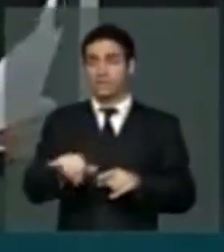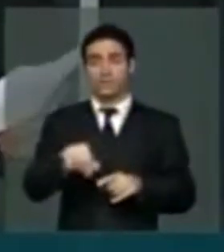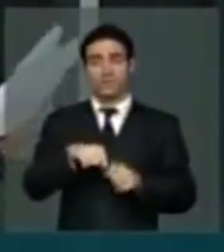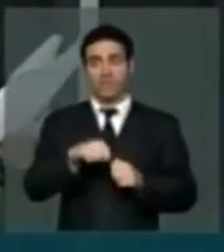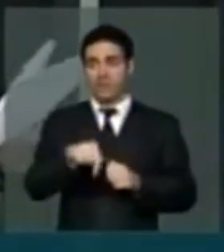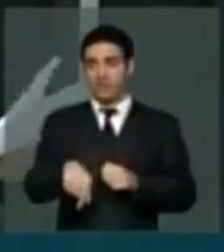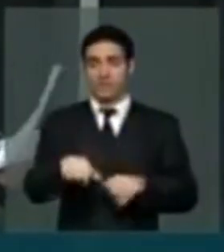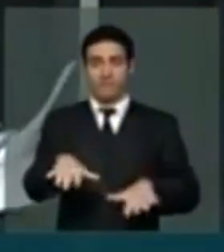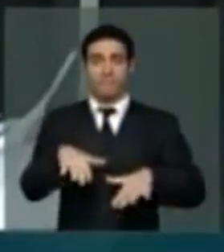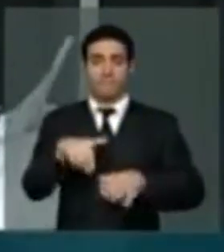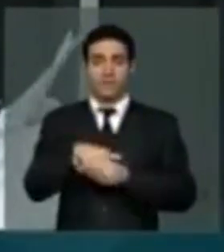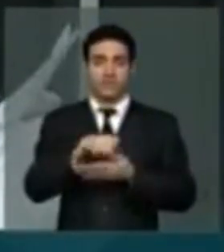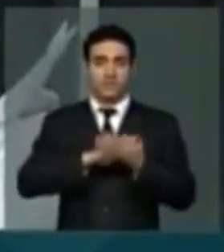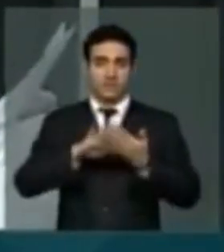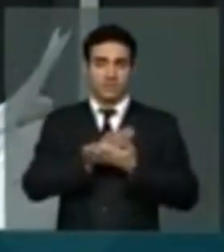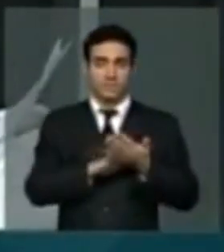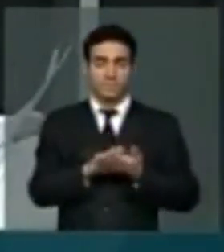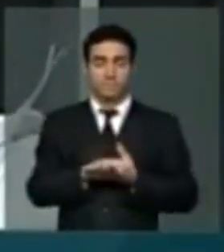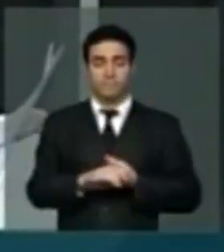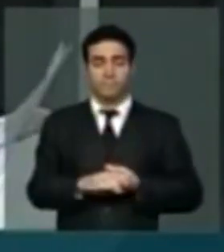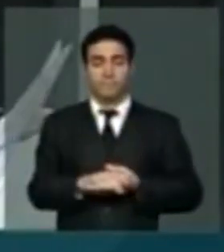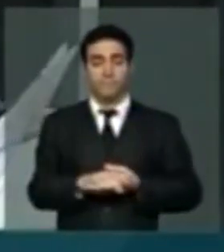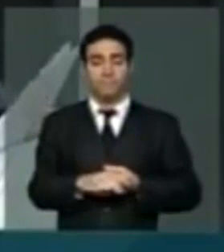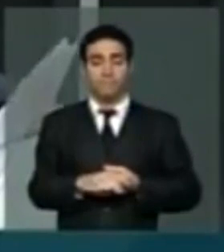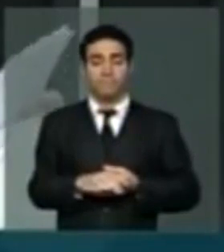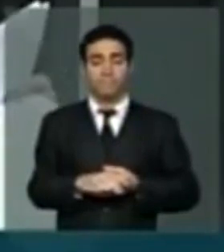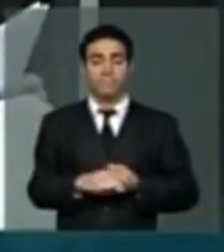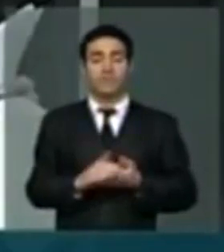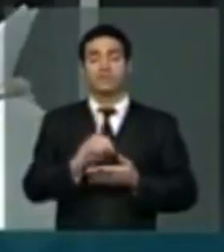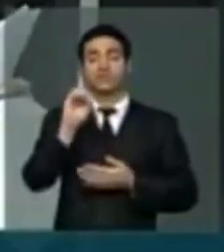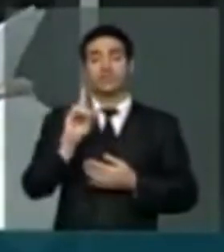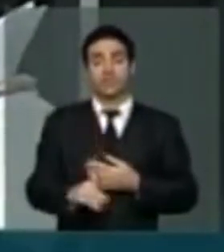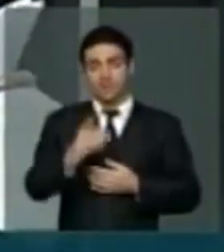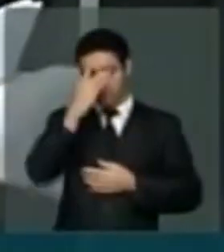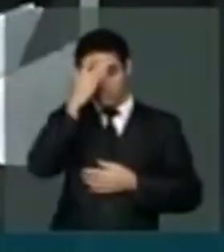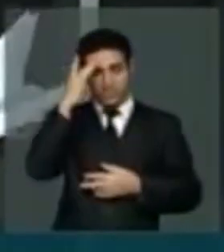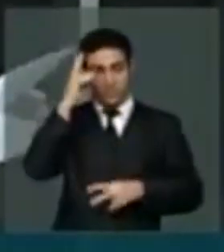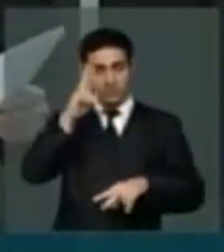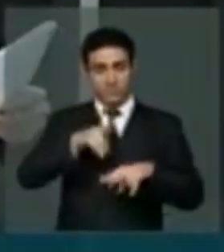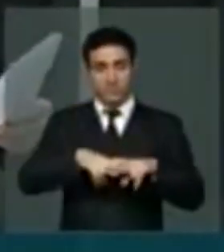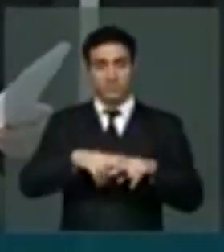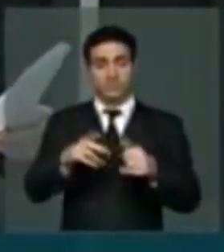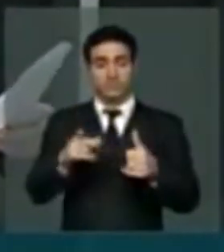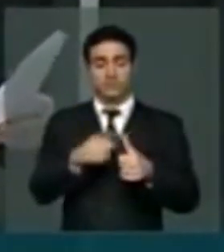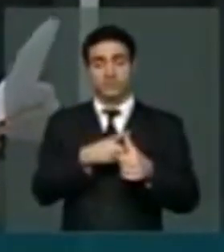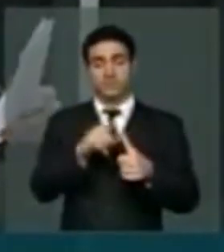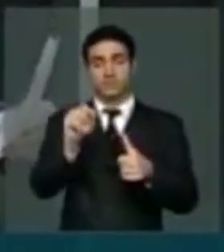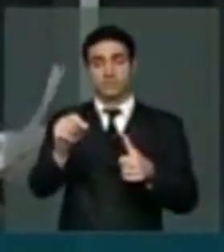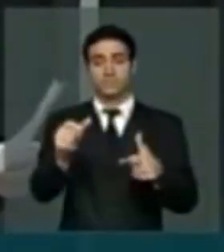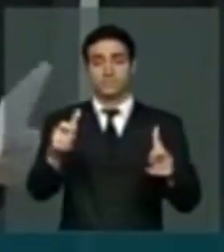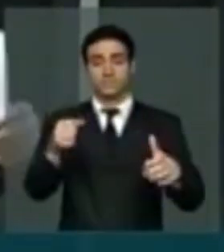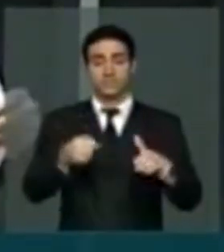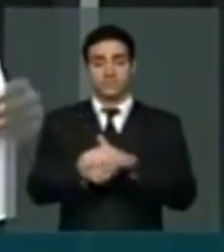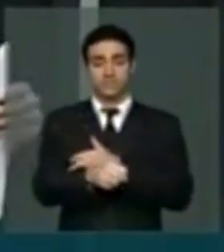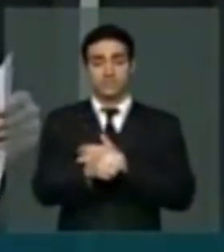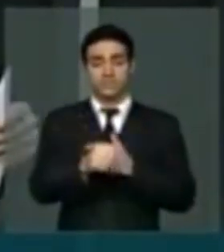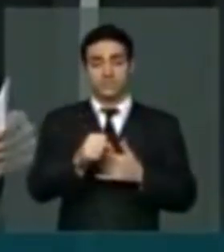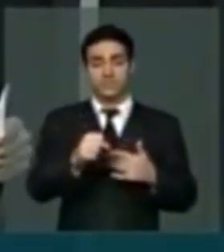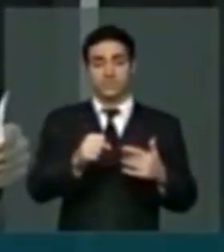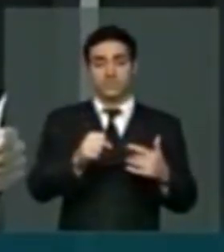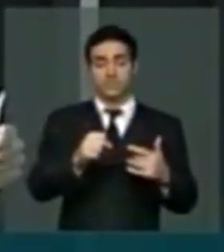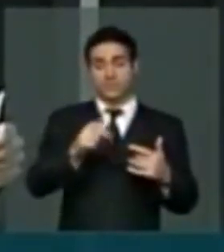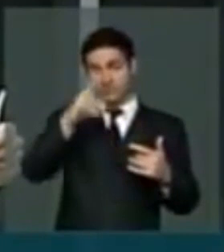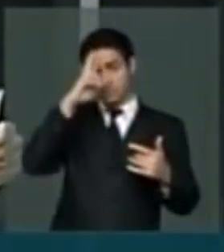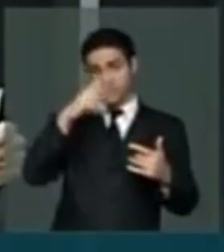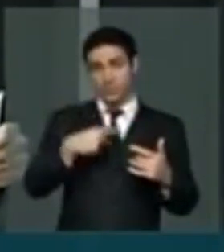aqui com toda certeza. Olha só, passa a ser direito dos presos. Um, alojamento individual.